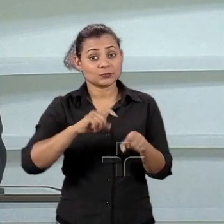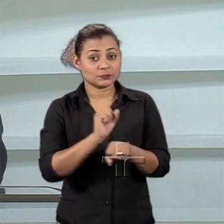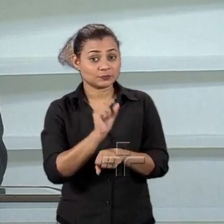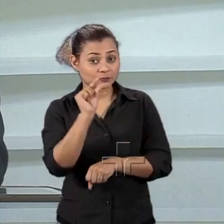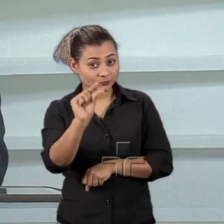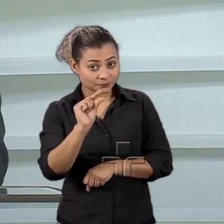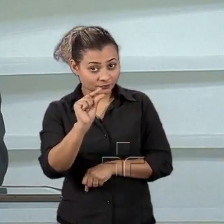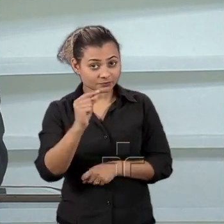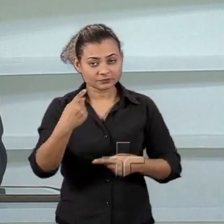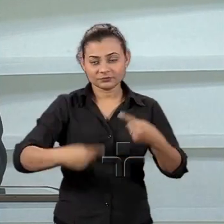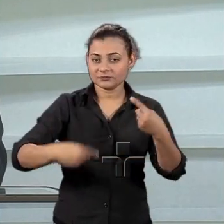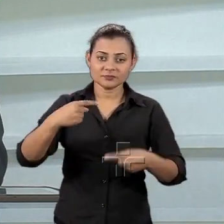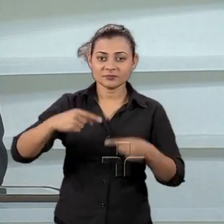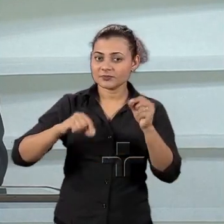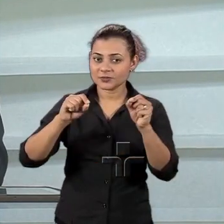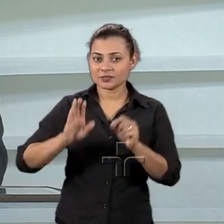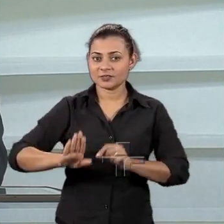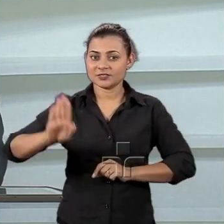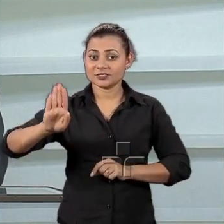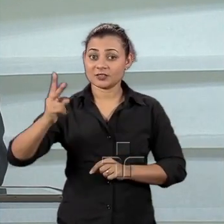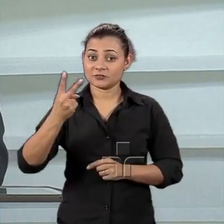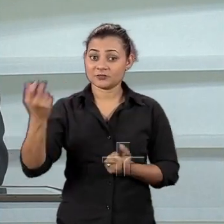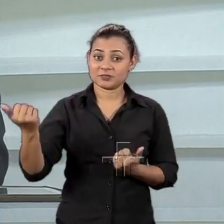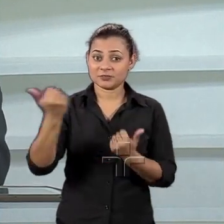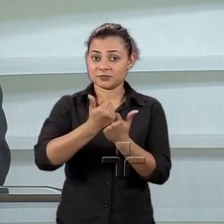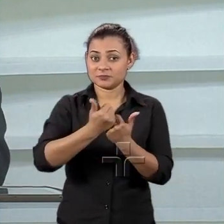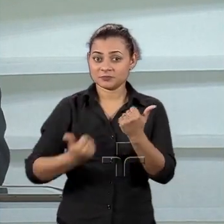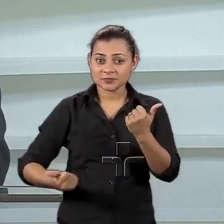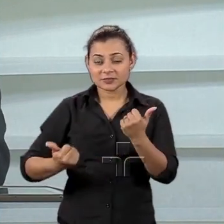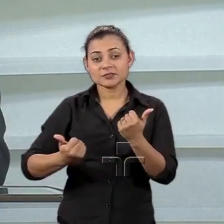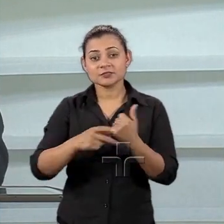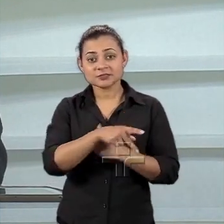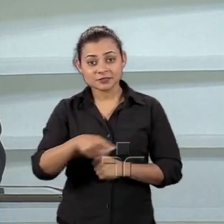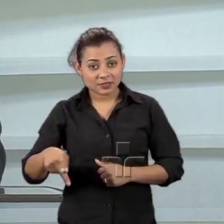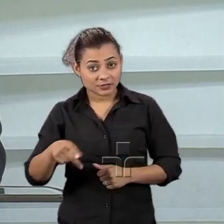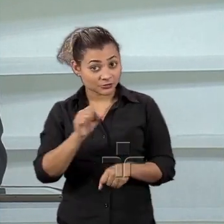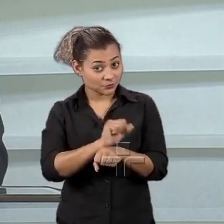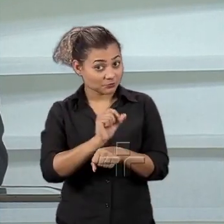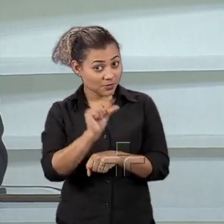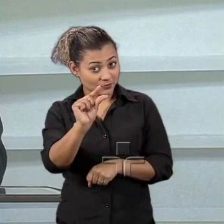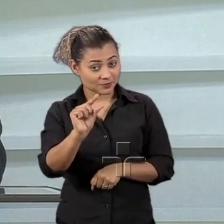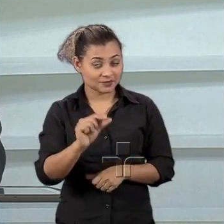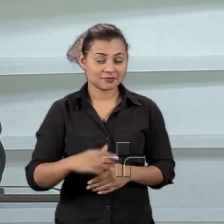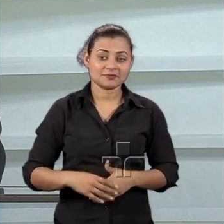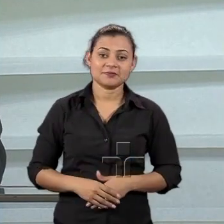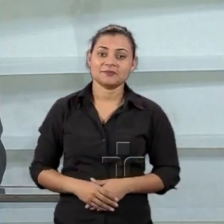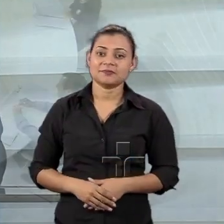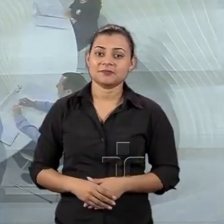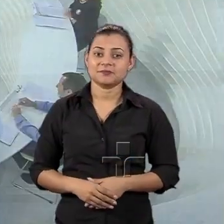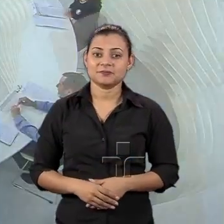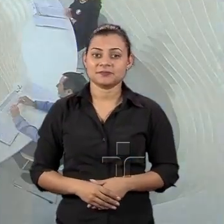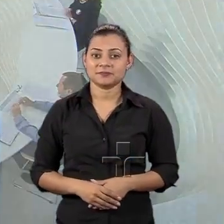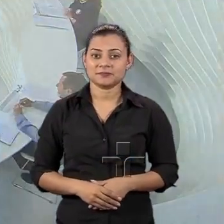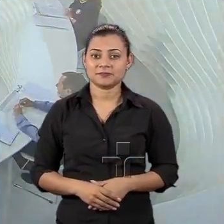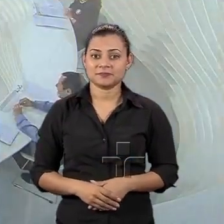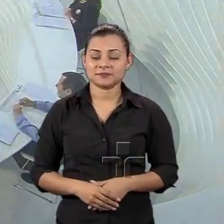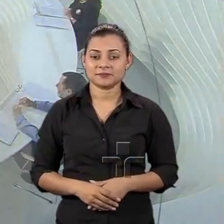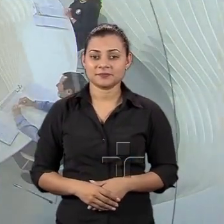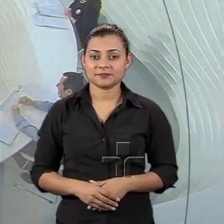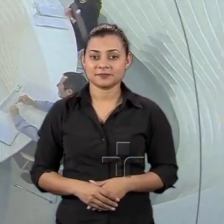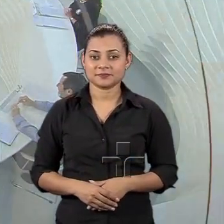já com o debate entre candidatos a vice-presidente. Não saia daí, voltamos daqui a pouquinho.